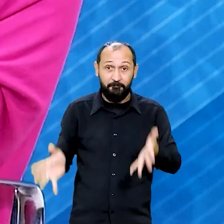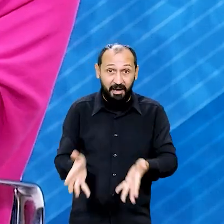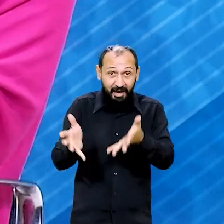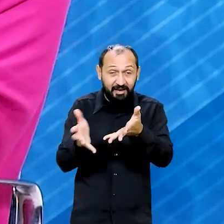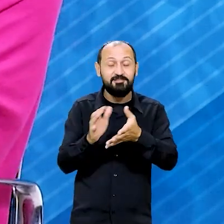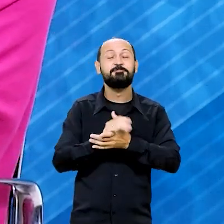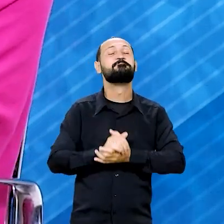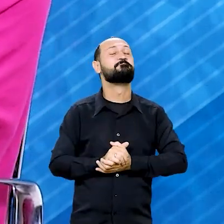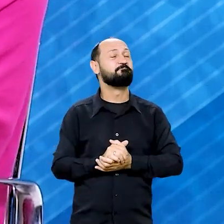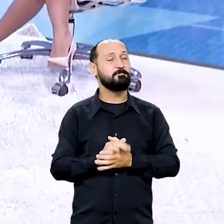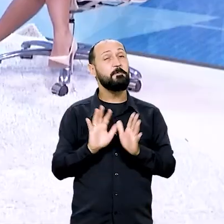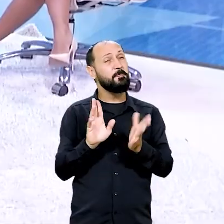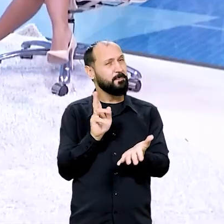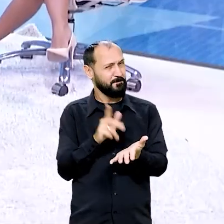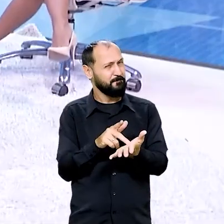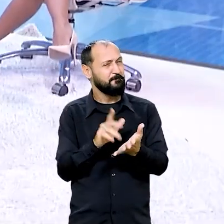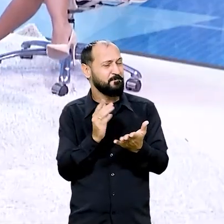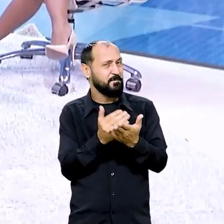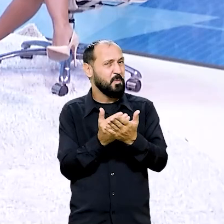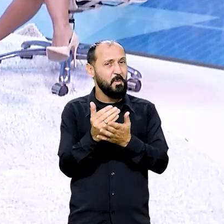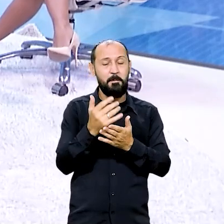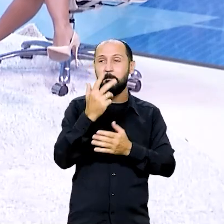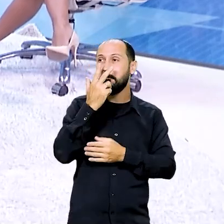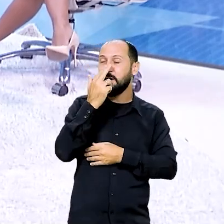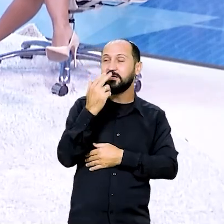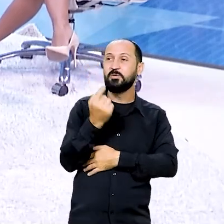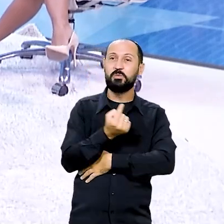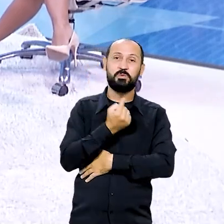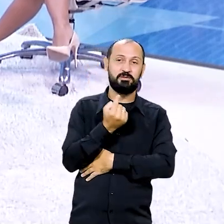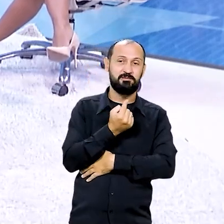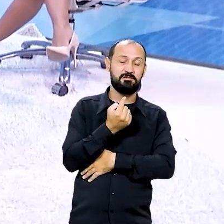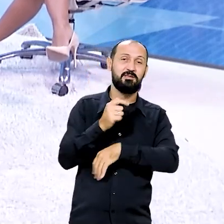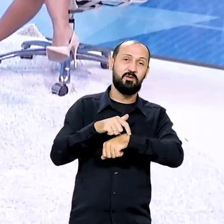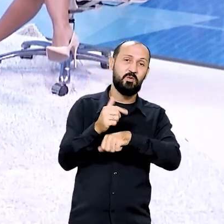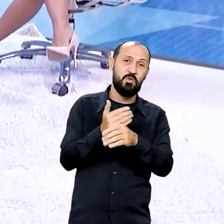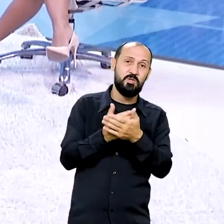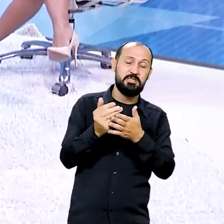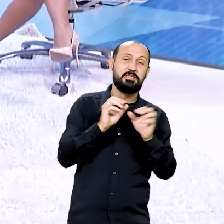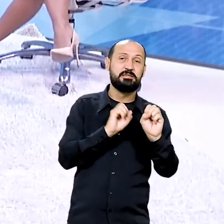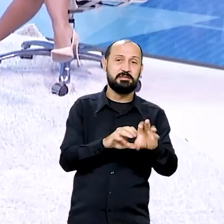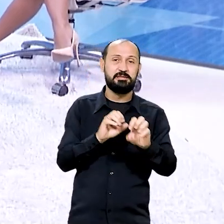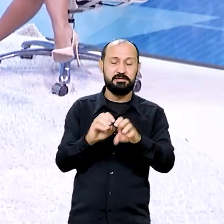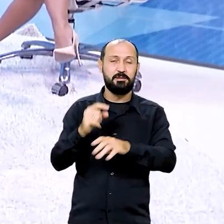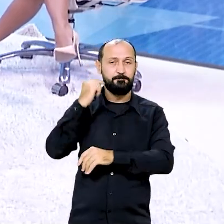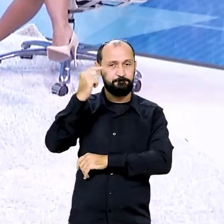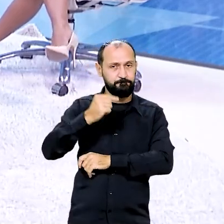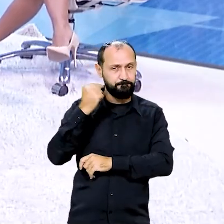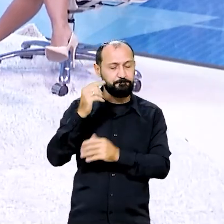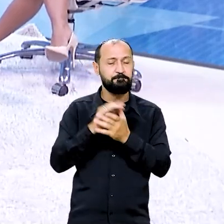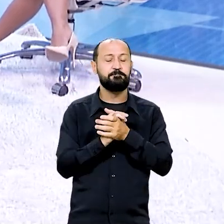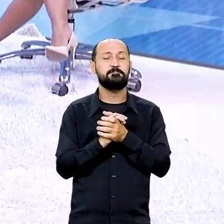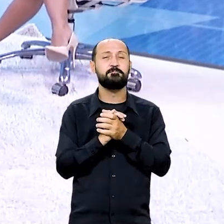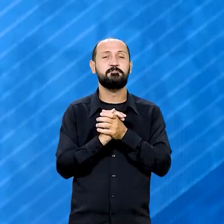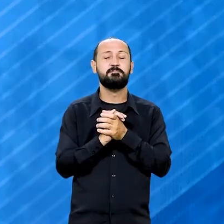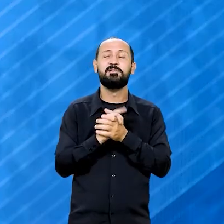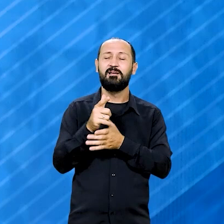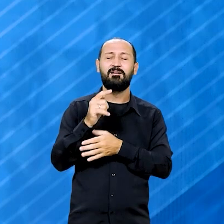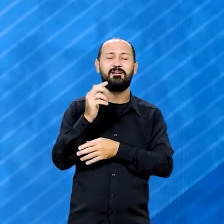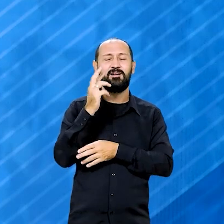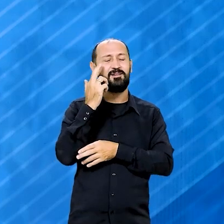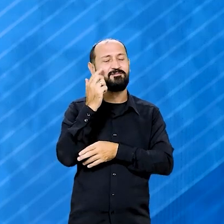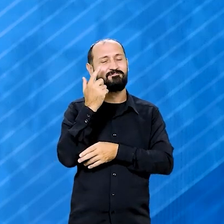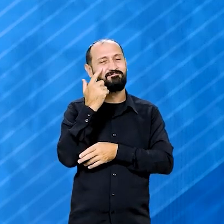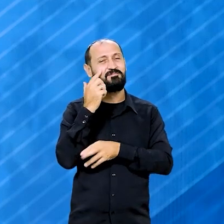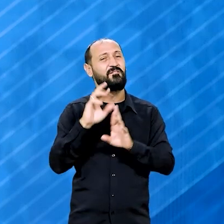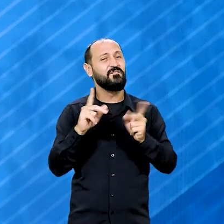advogado empreendedor. Porque, na realidade, a gente começa, acho que, uma carreira solo quando a gente inicia na advocacia.